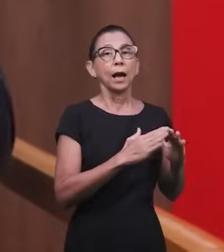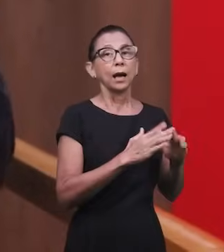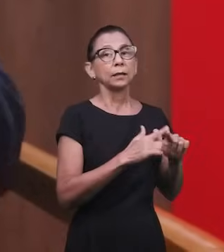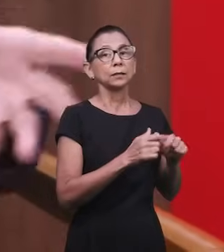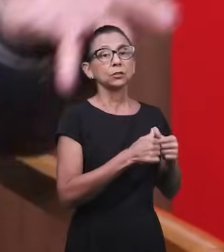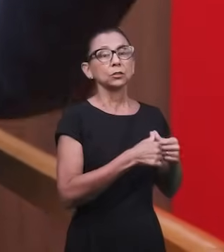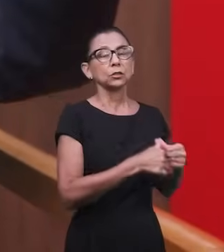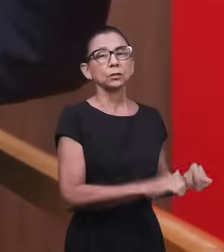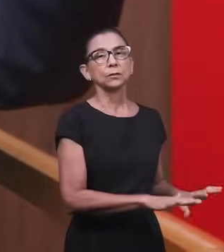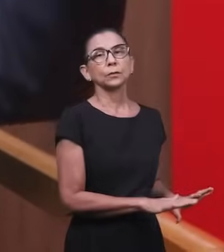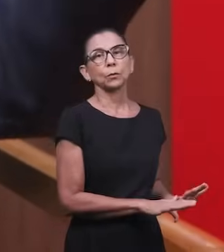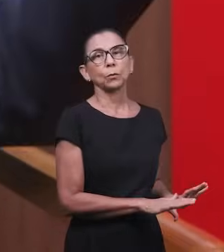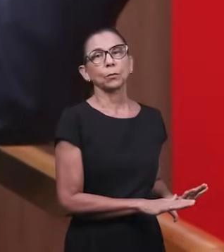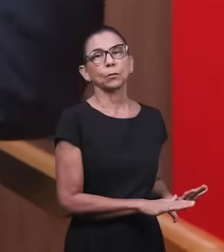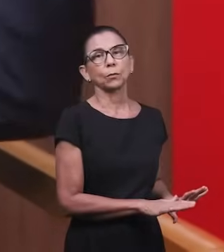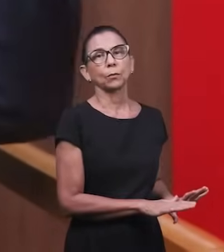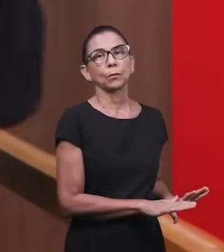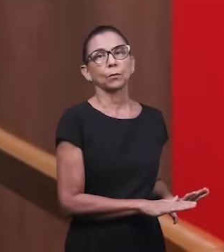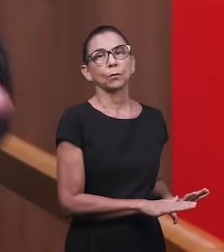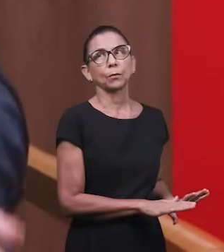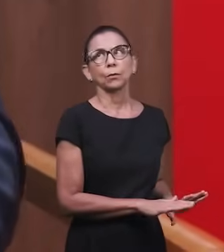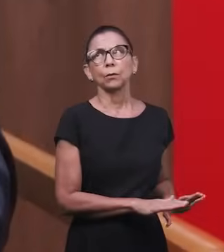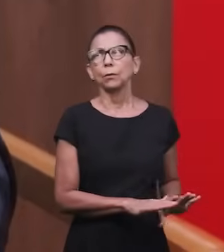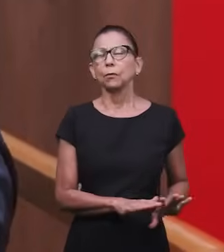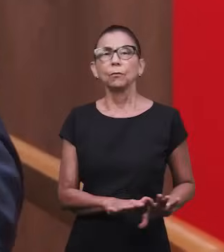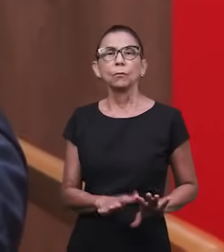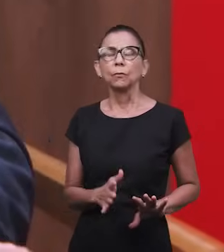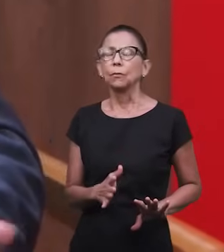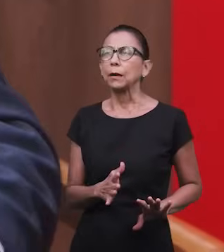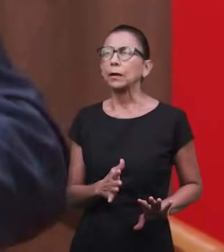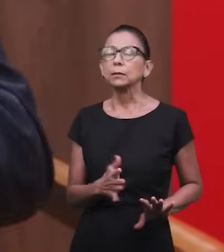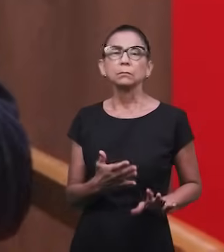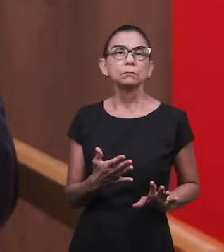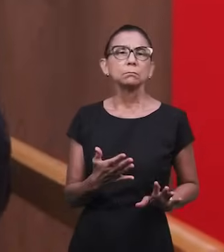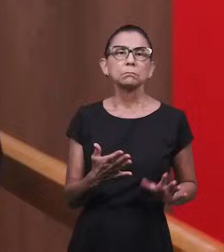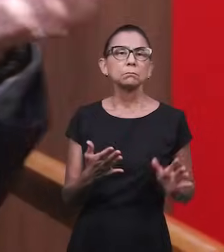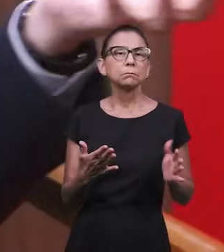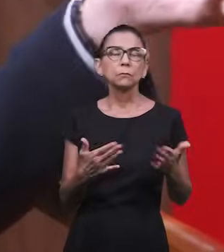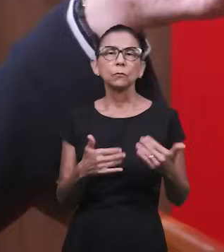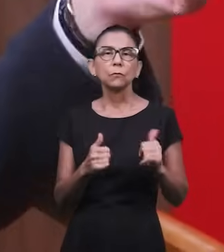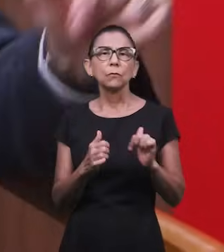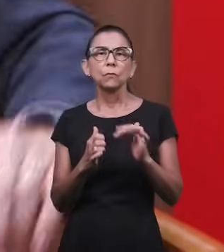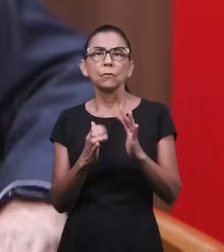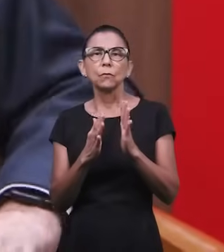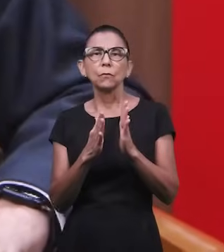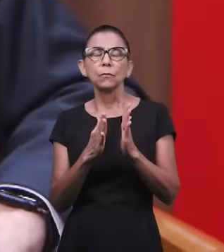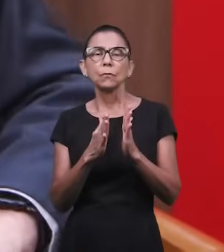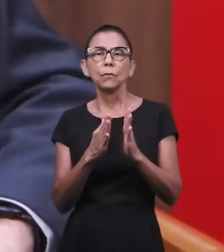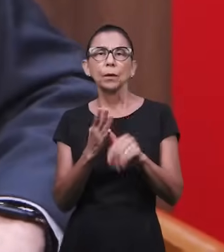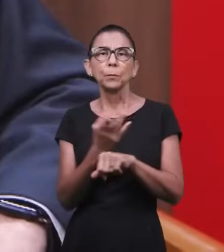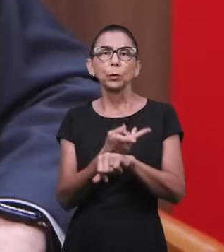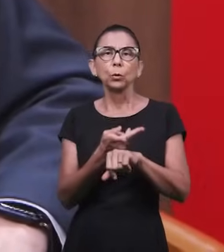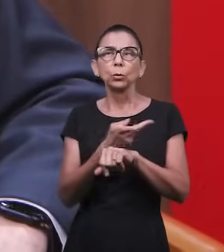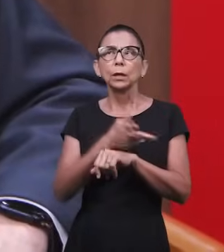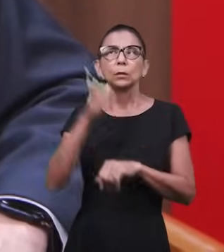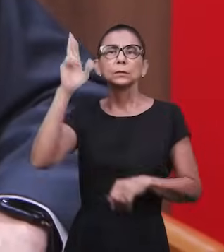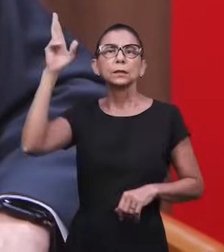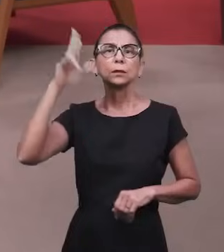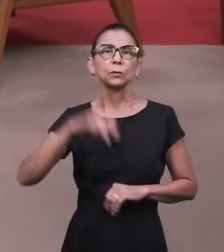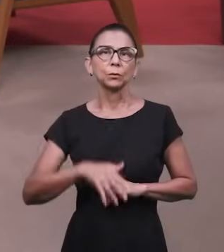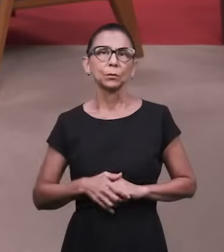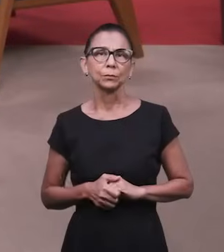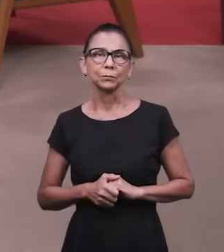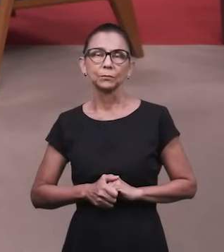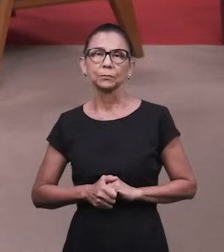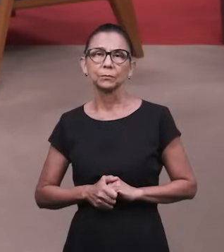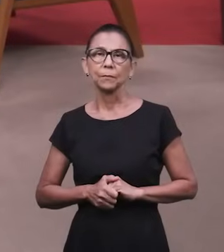fiel, a fiel terá subido, o Espírito Santo vai embora, ela vai querer mas será tarde. Isso